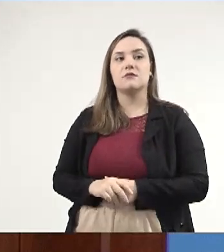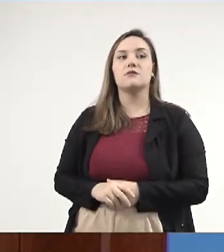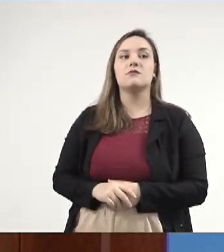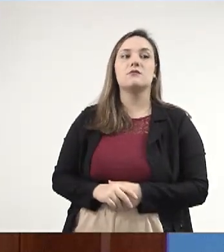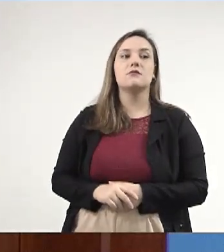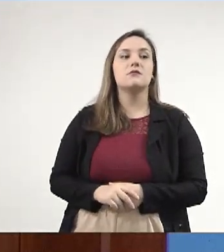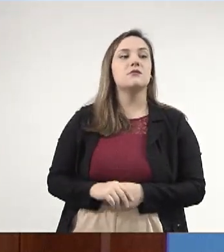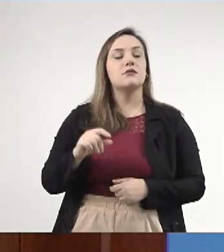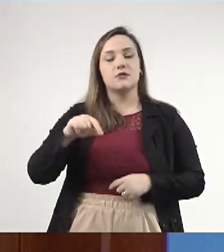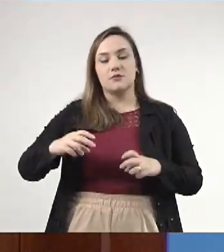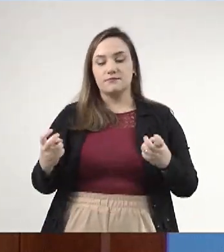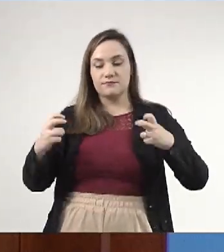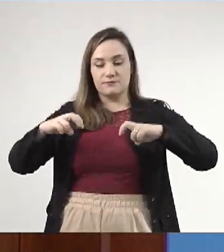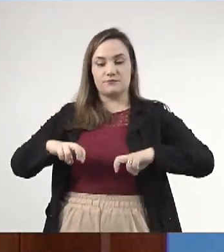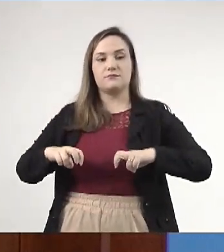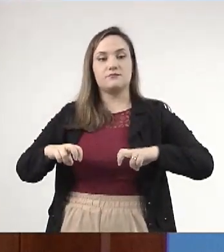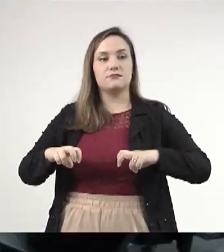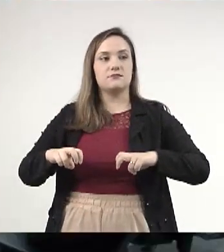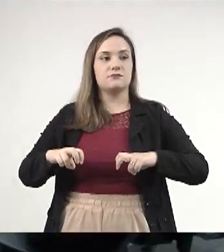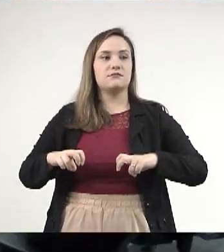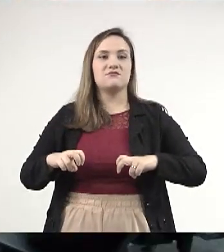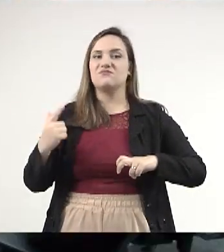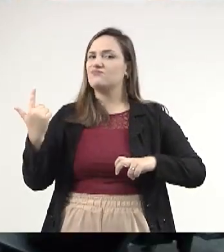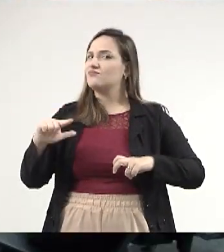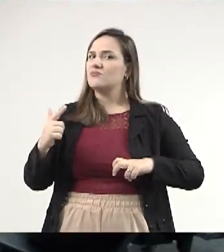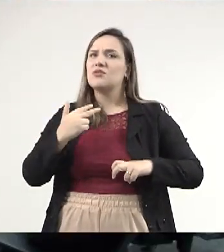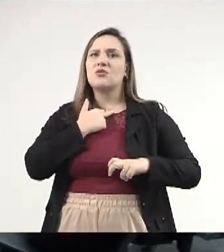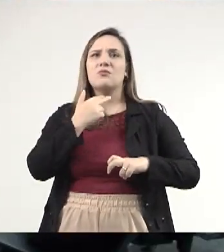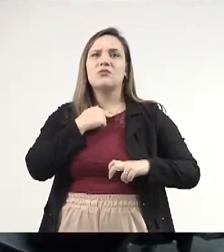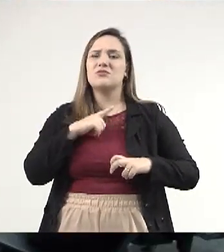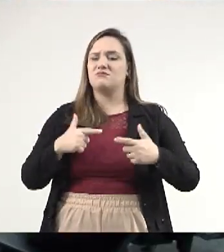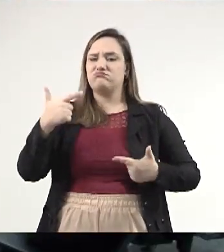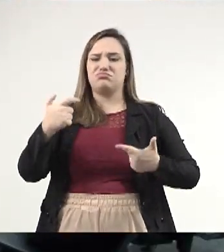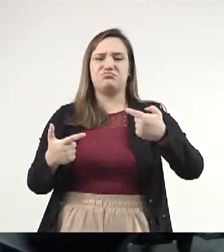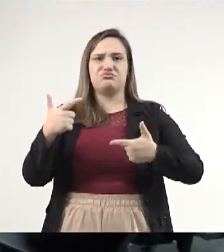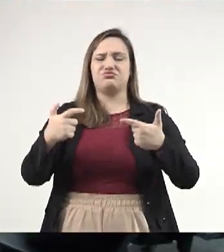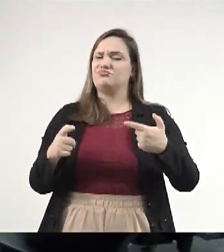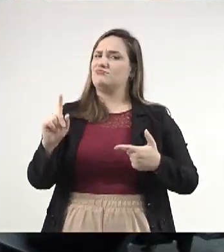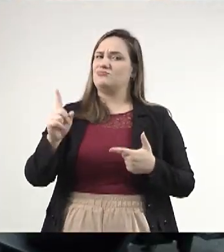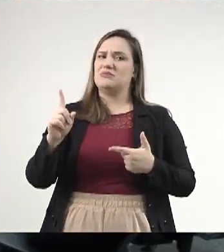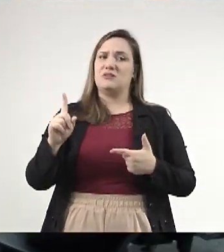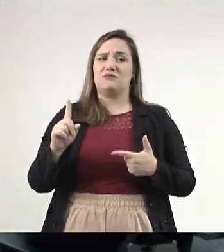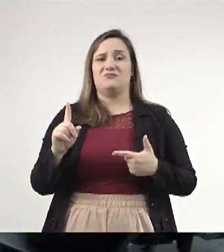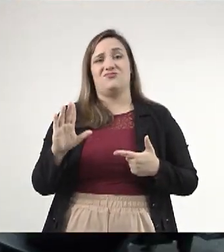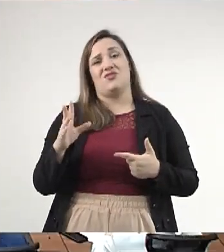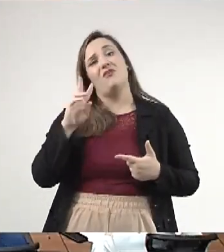sentar à mesa e não deixar o bang-bang acontecer como a gente tem visto. Obrigado, presidente.